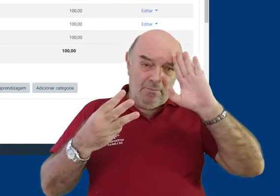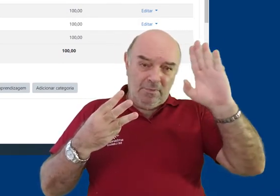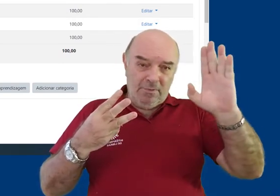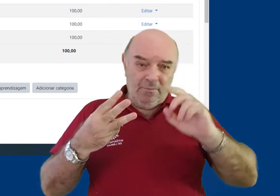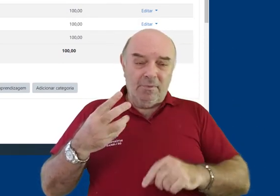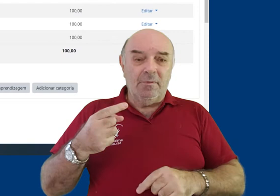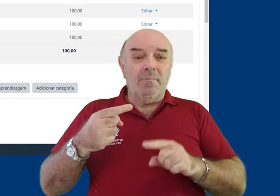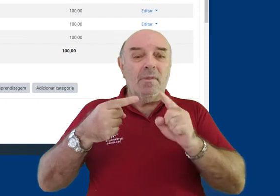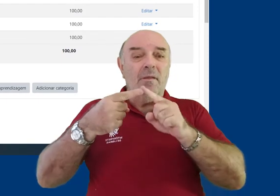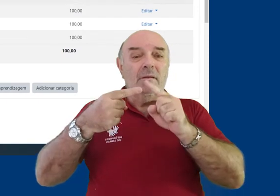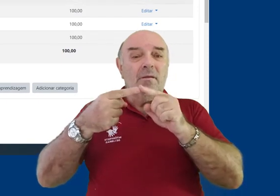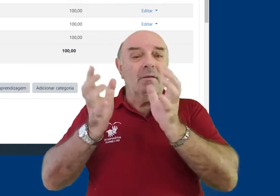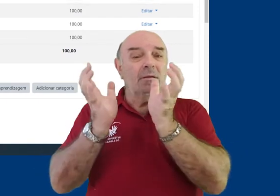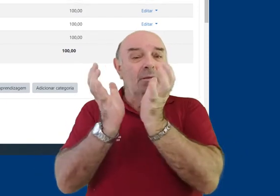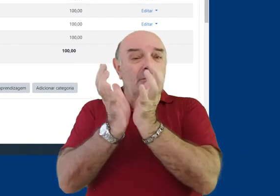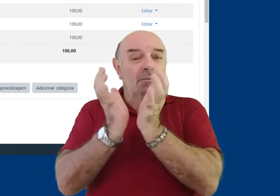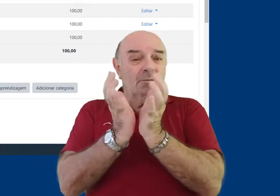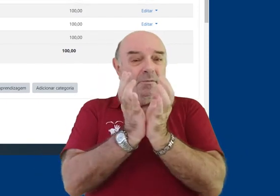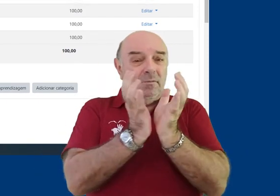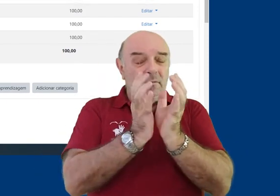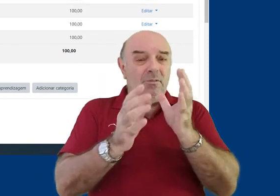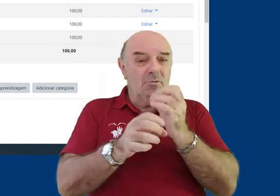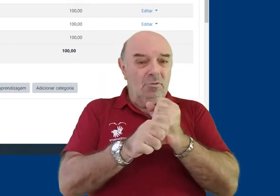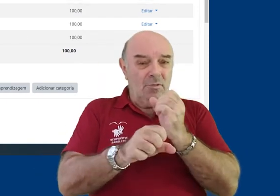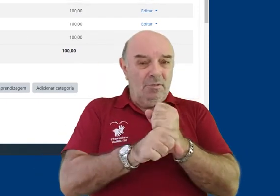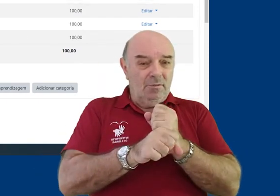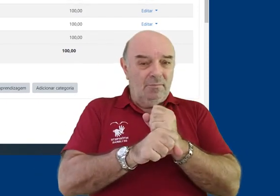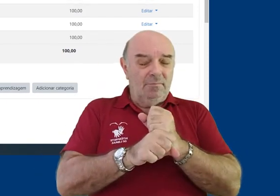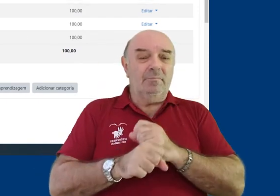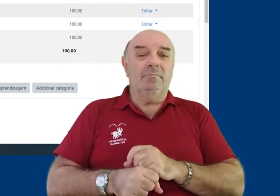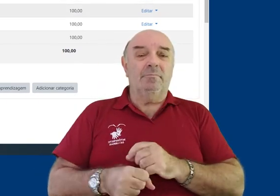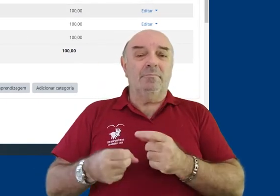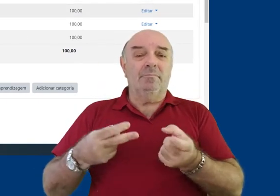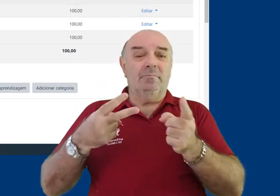destaque: categorias de nota,